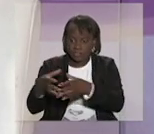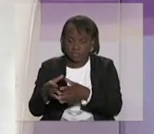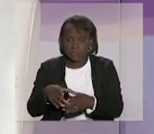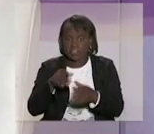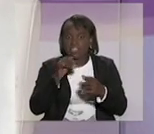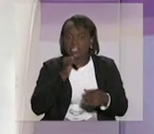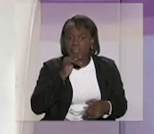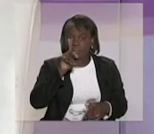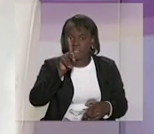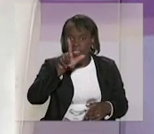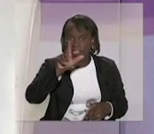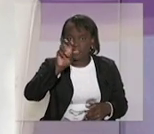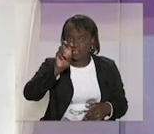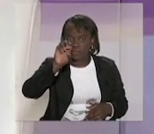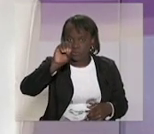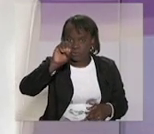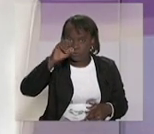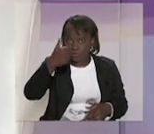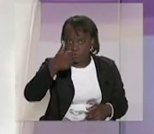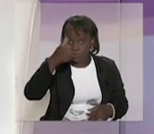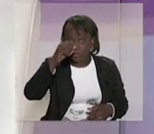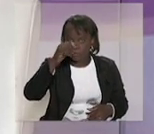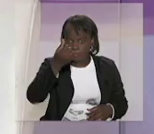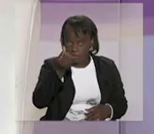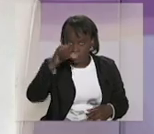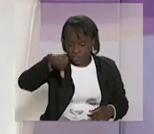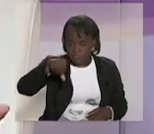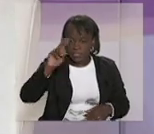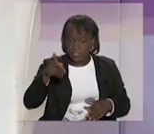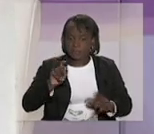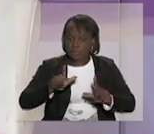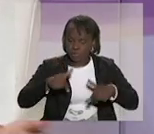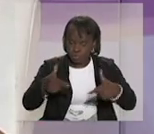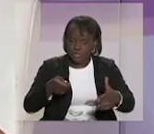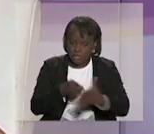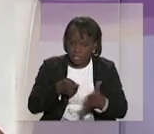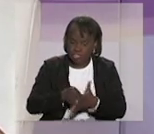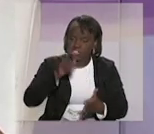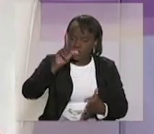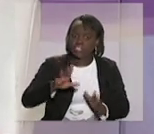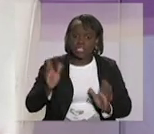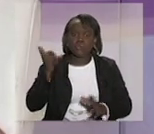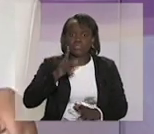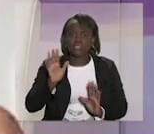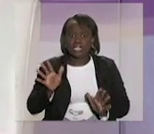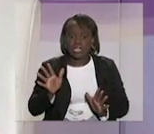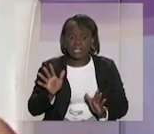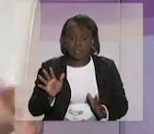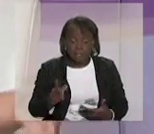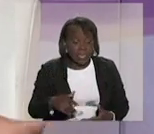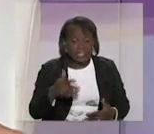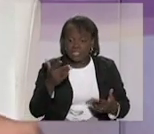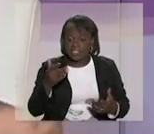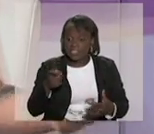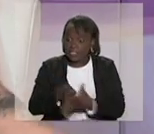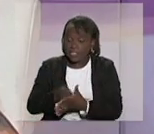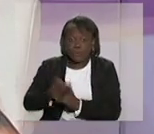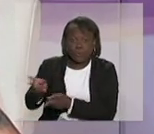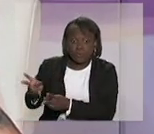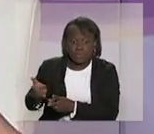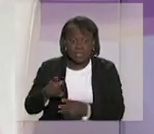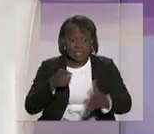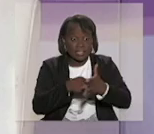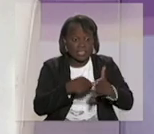Câmara, como o PL 5069, a gente vê que a gente está sempre lutando para manter direitos que a gente já conquistou, em vez de poder lutar para conquistar